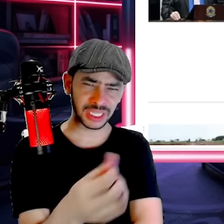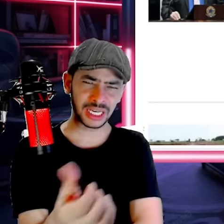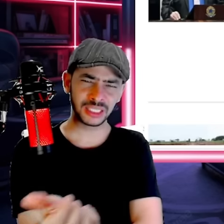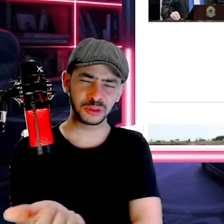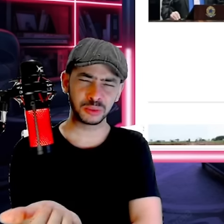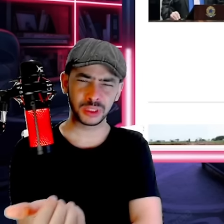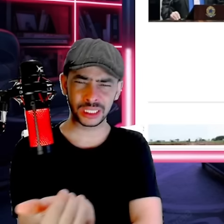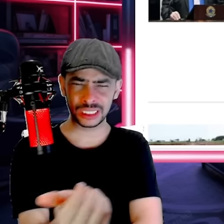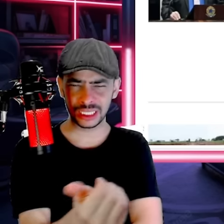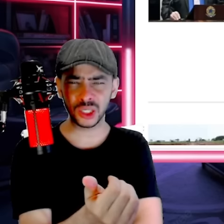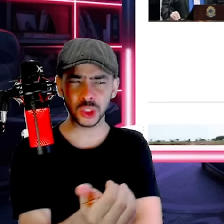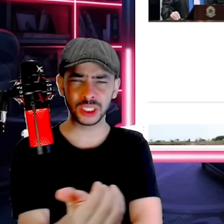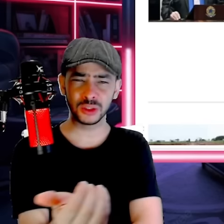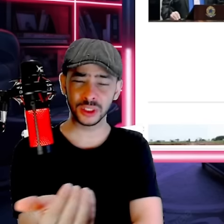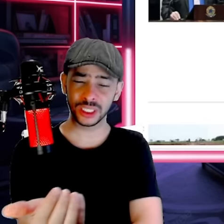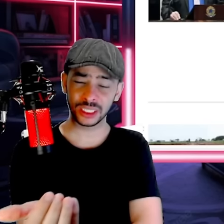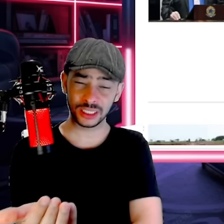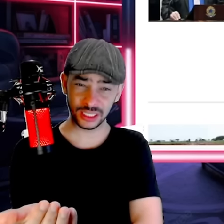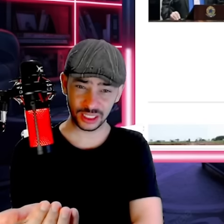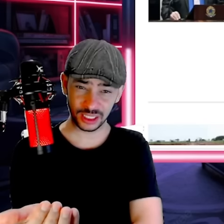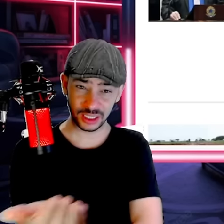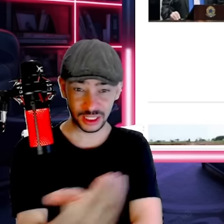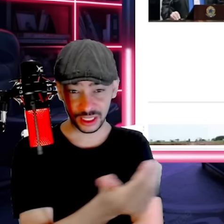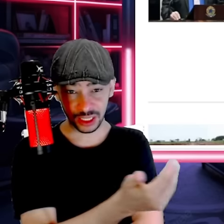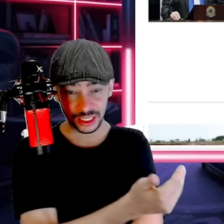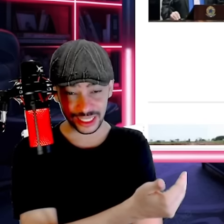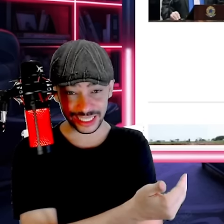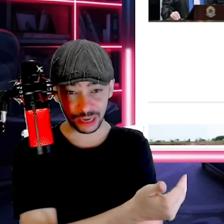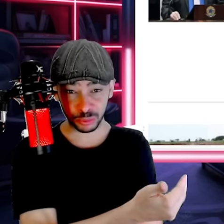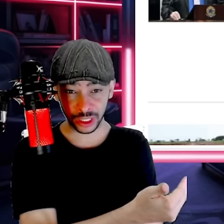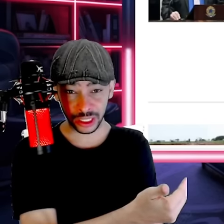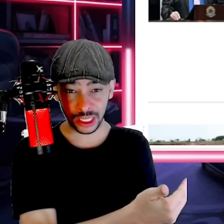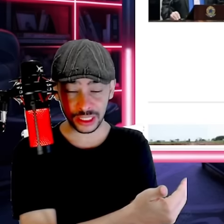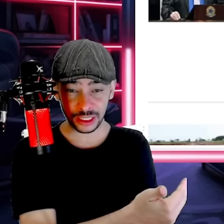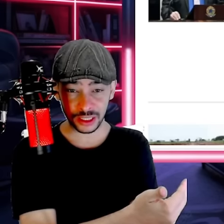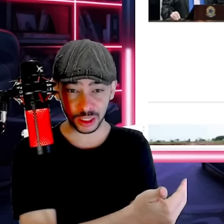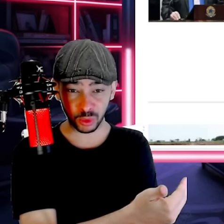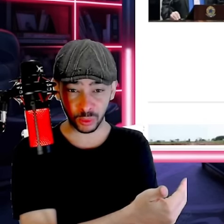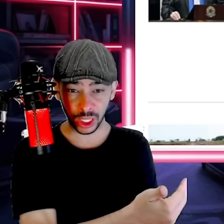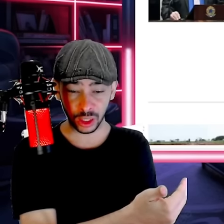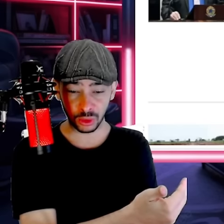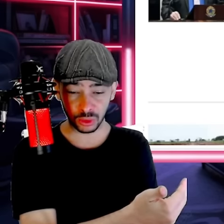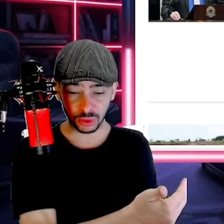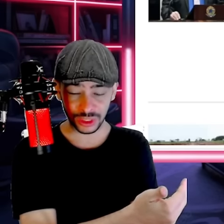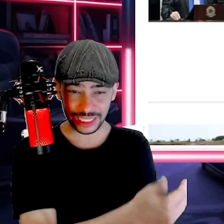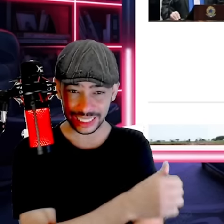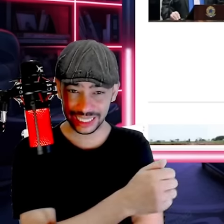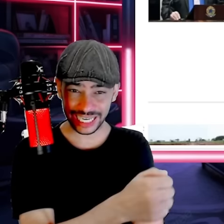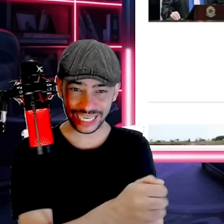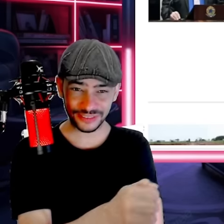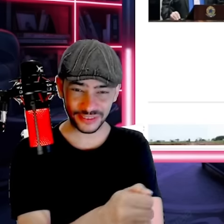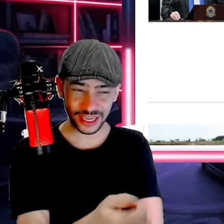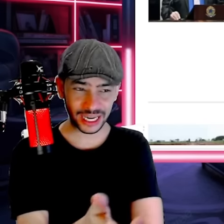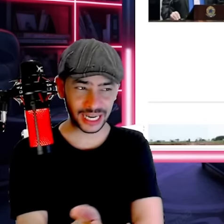apaixonado por tal da dona ccia está presa nesse momento